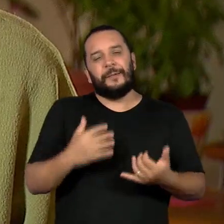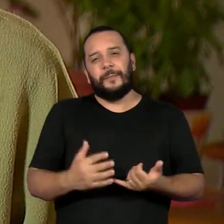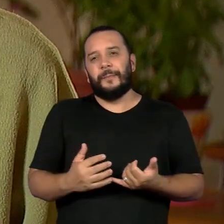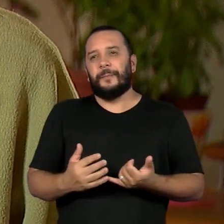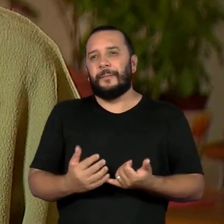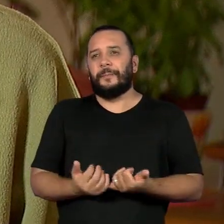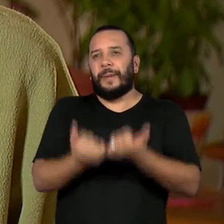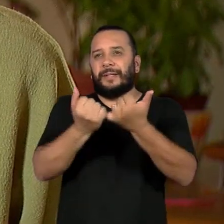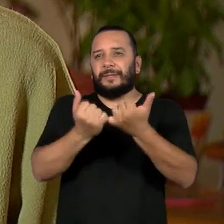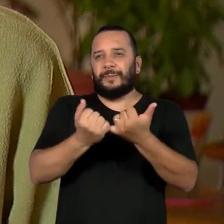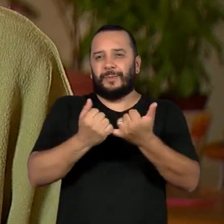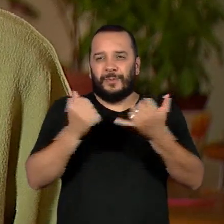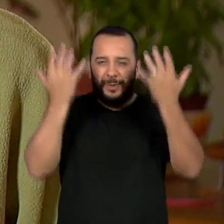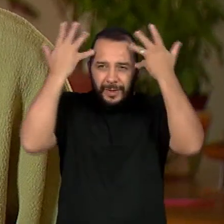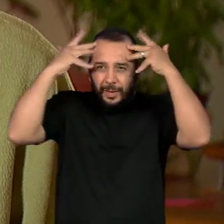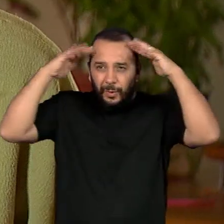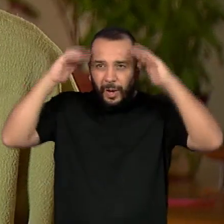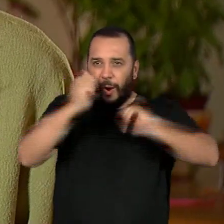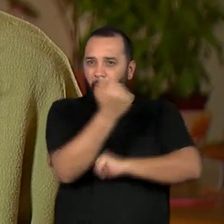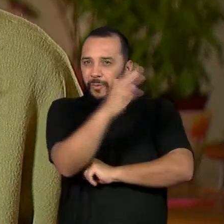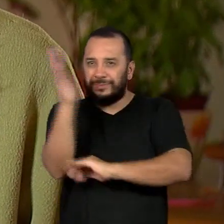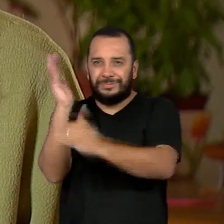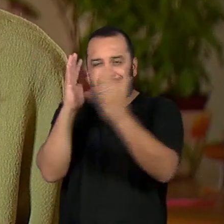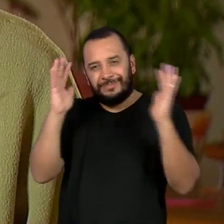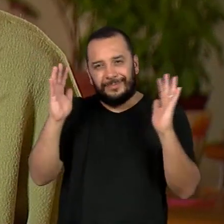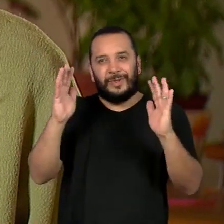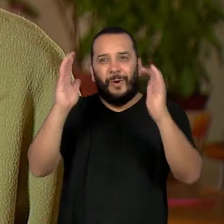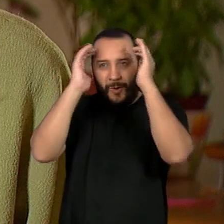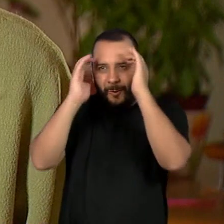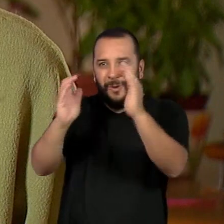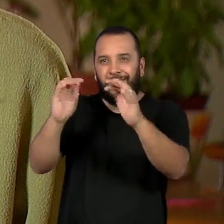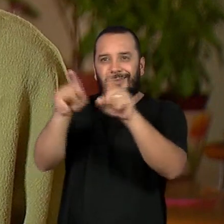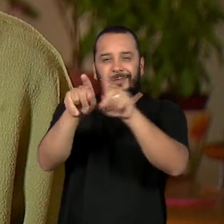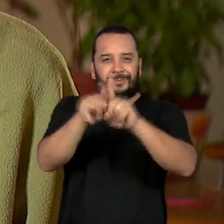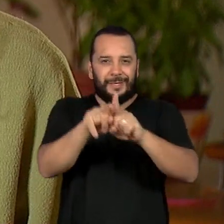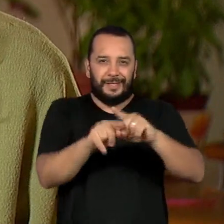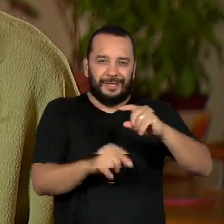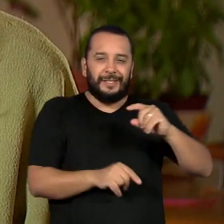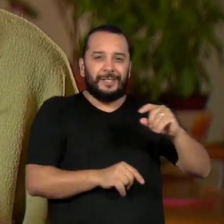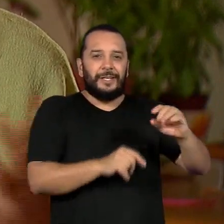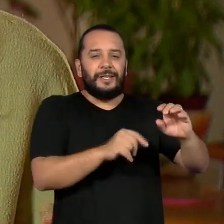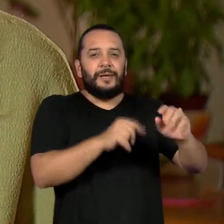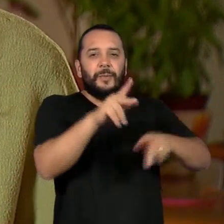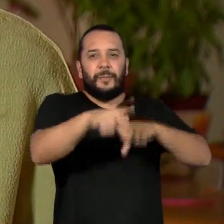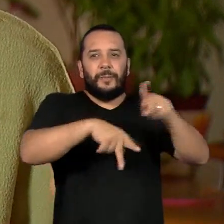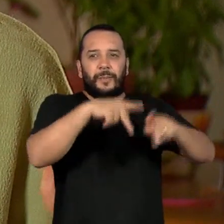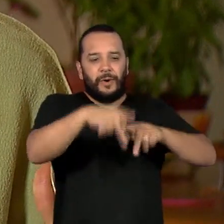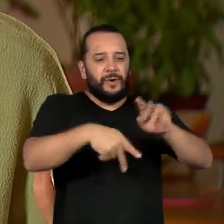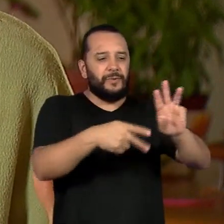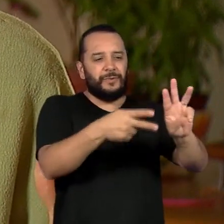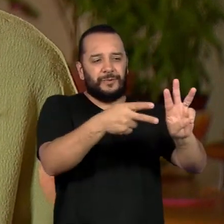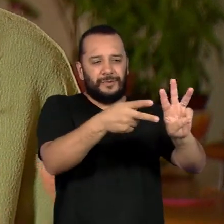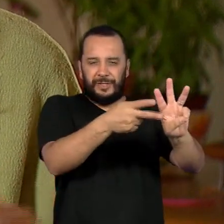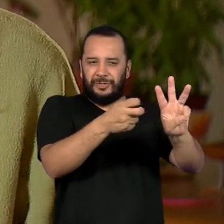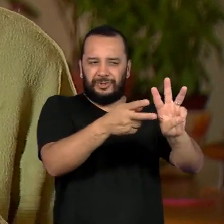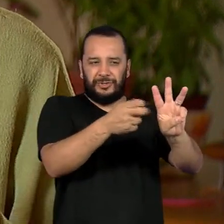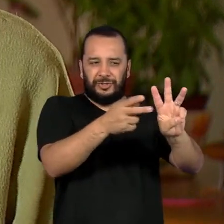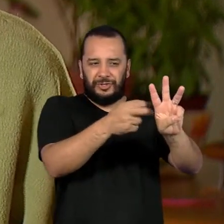tem e o conhecimento dos povos indígenas, né? Se a gente tem ao redor de